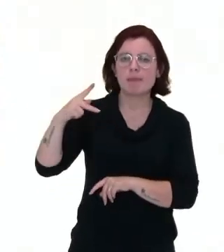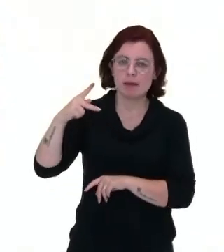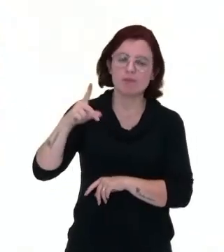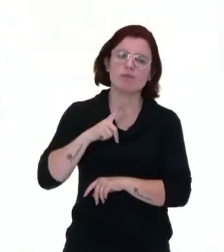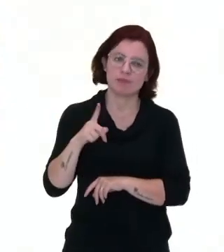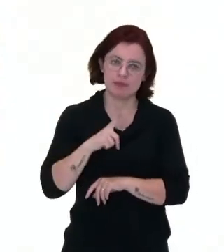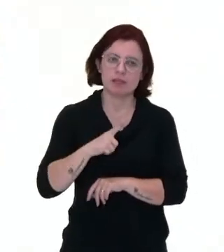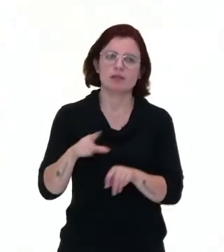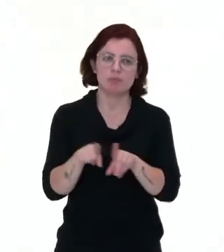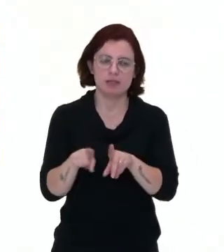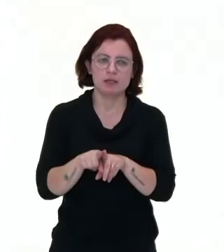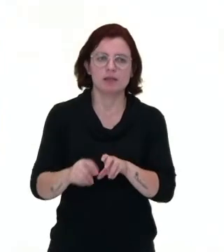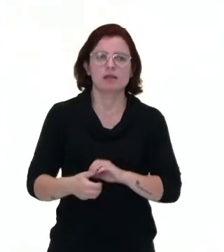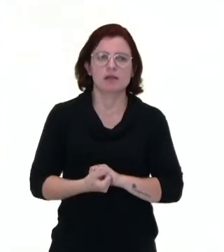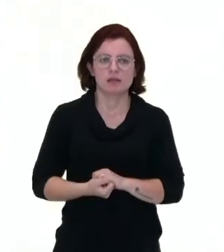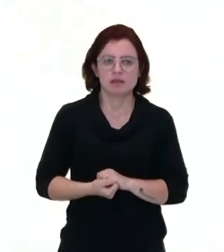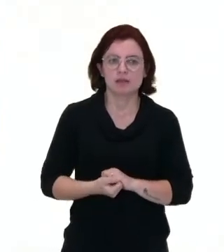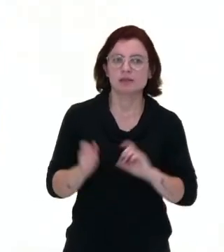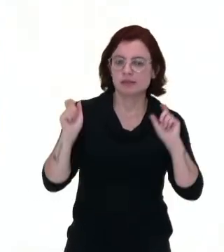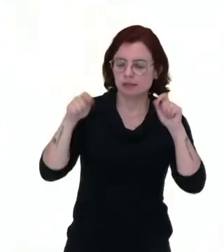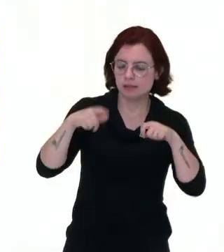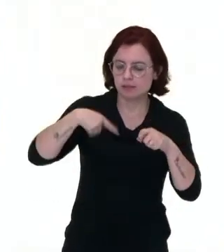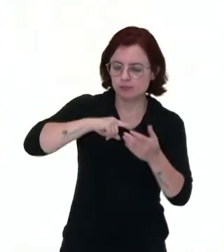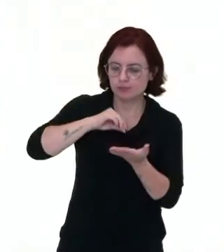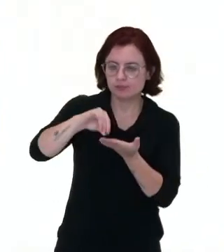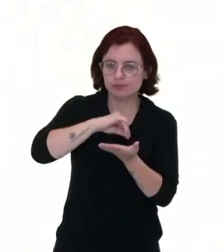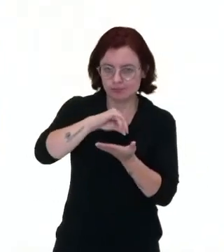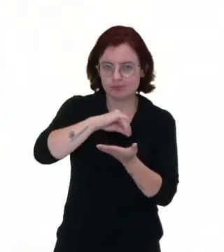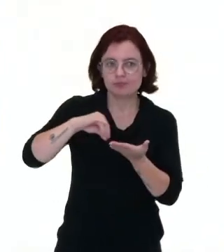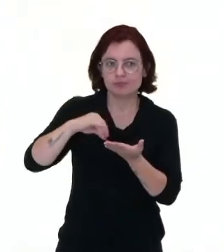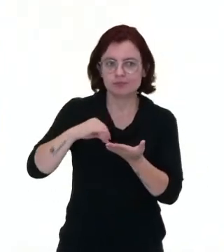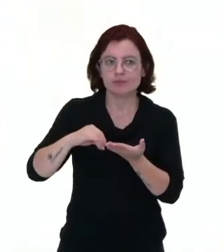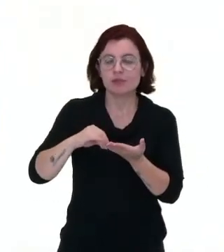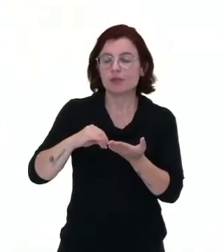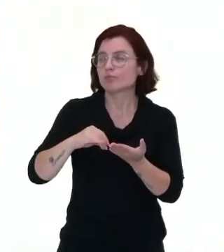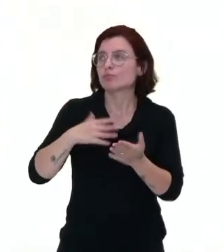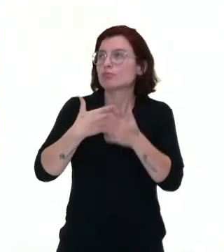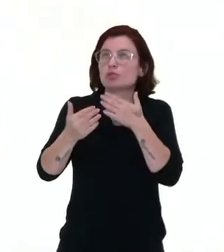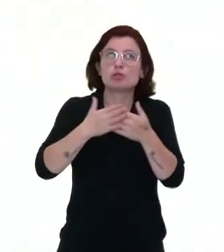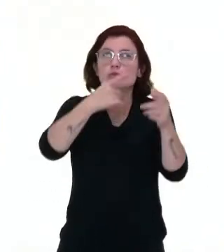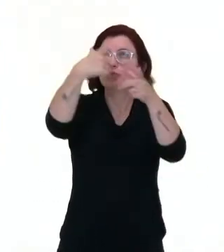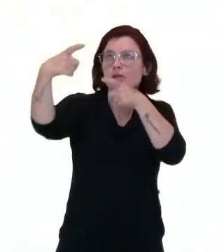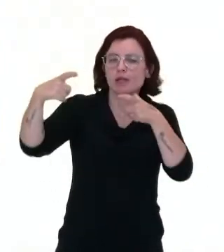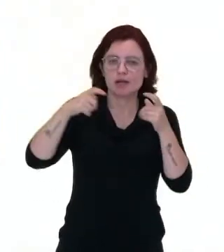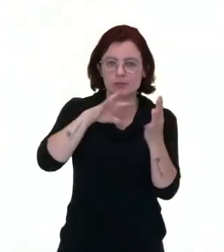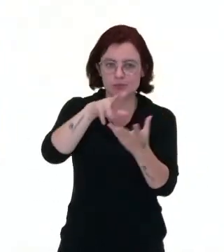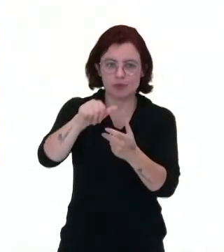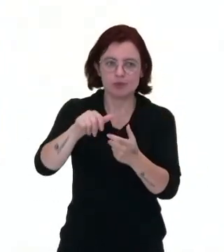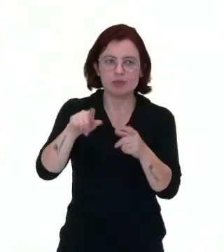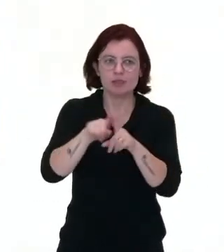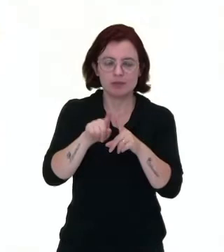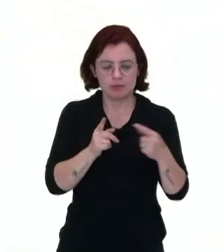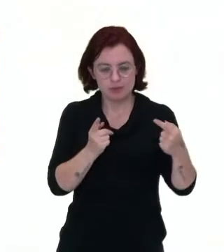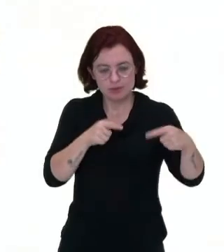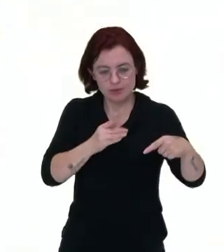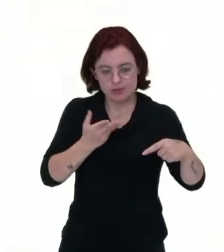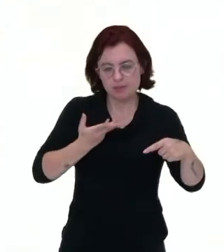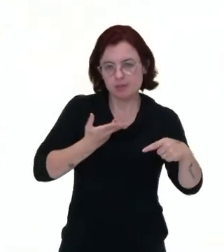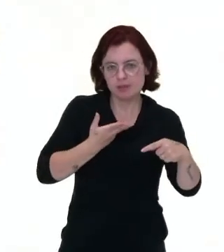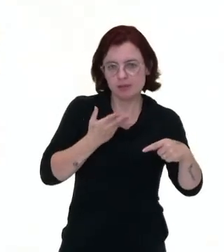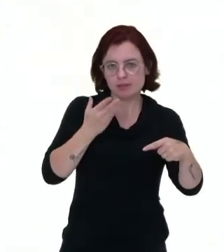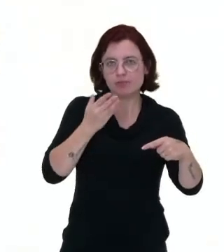Os quais trazem as possibilidades de jogar xadrez online com adversários do mundo todo ou apenas contra bots, né, de